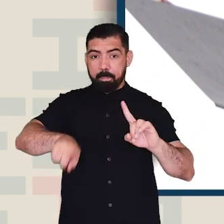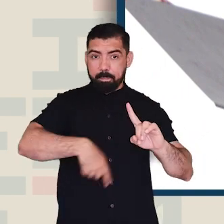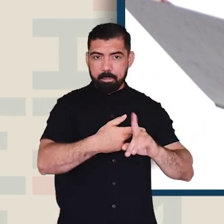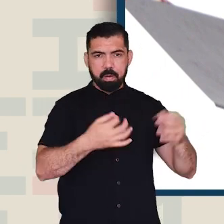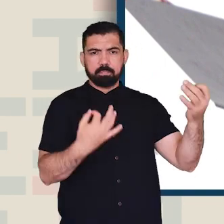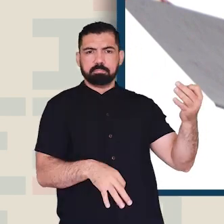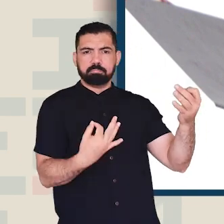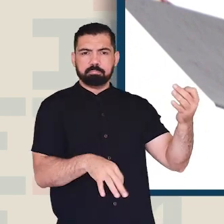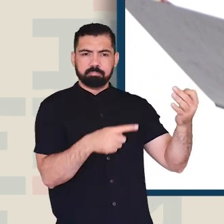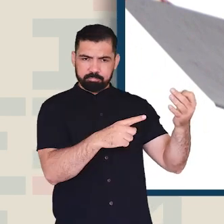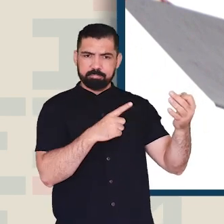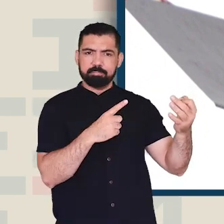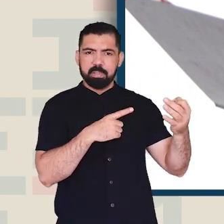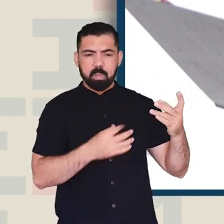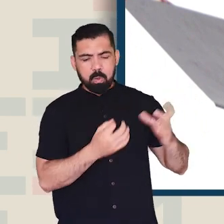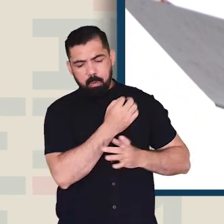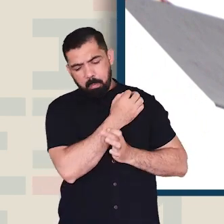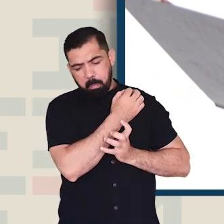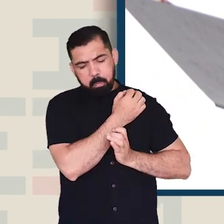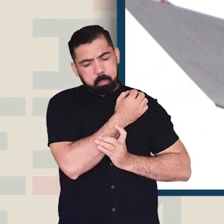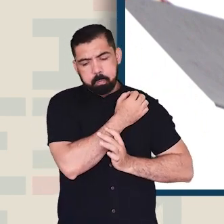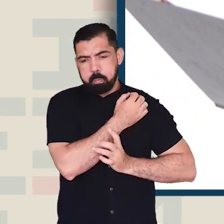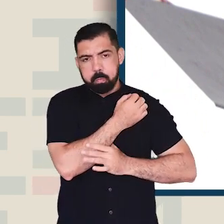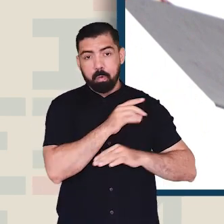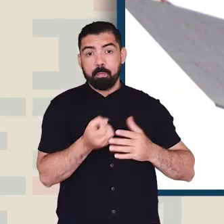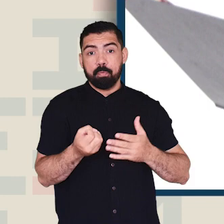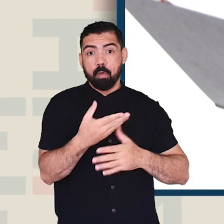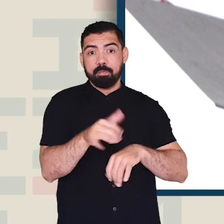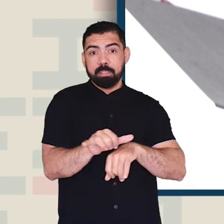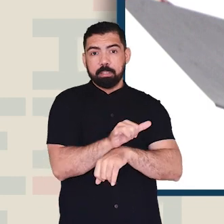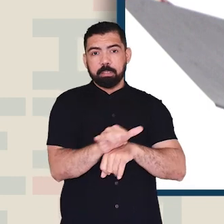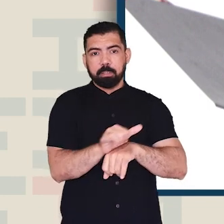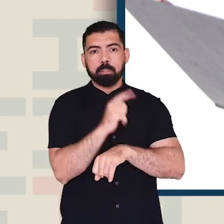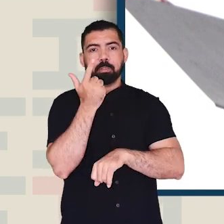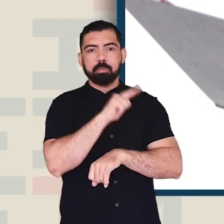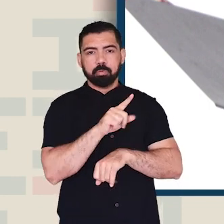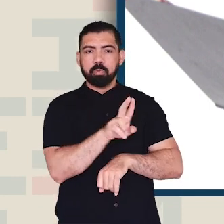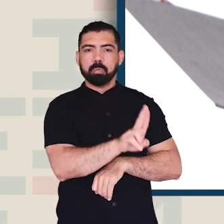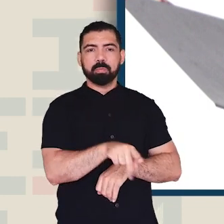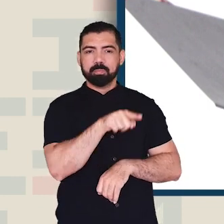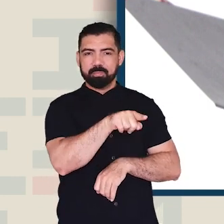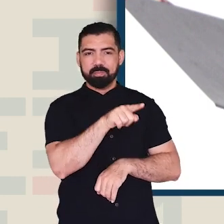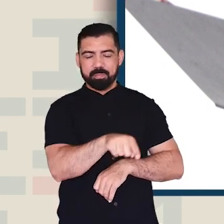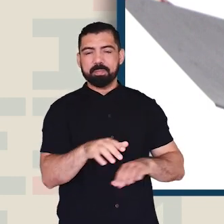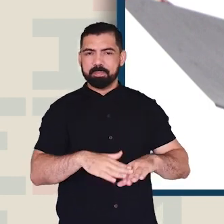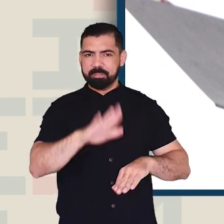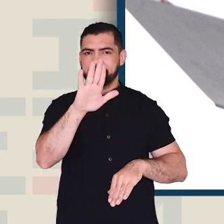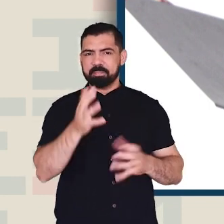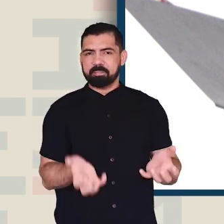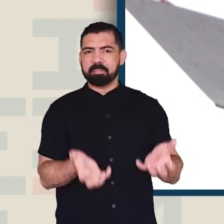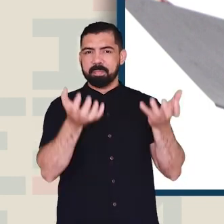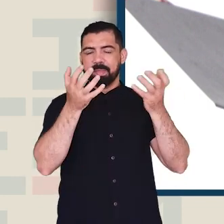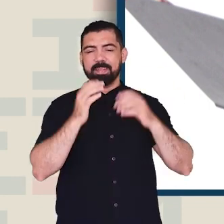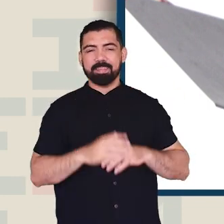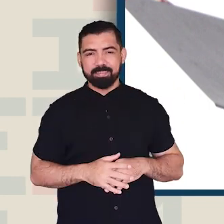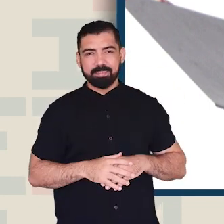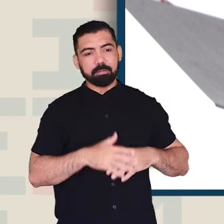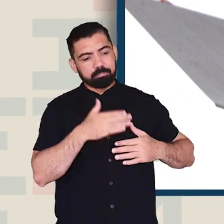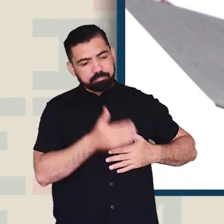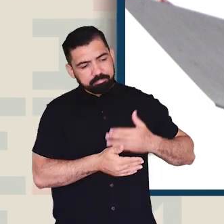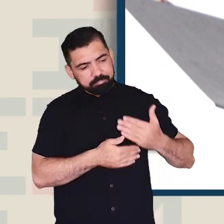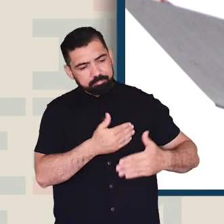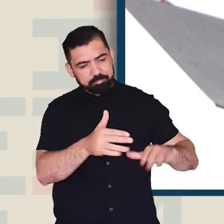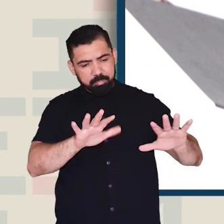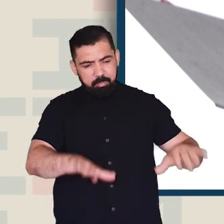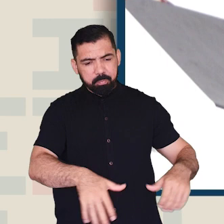que favorecem tocar o instrumento de uma forma mais virtuosa, digamos assim, né? Então, o instrumento veio se